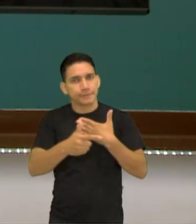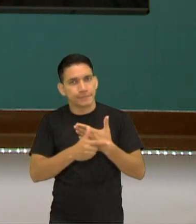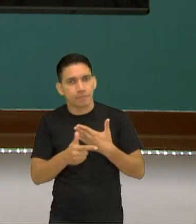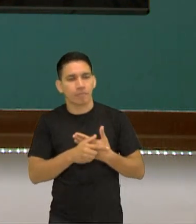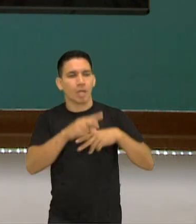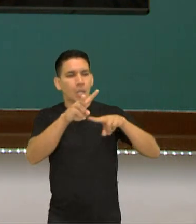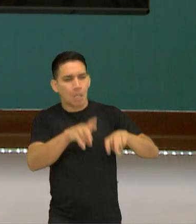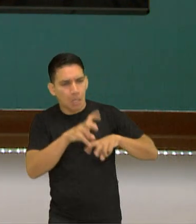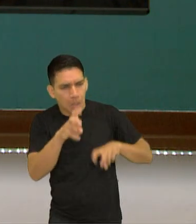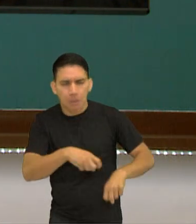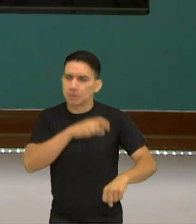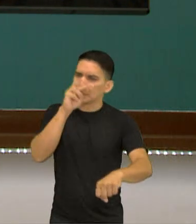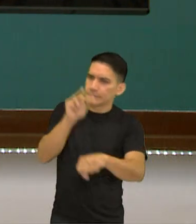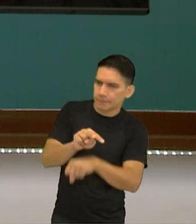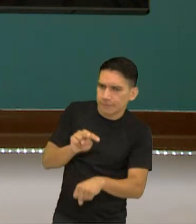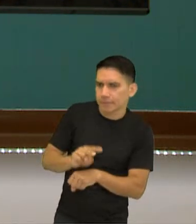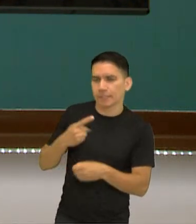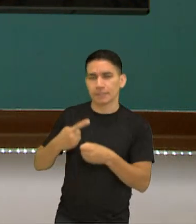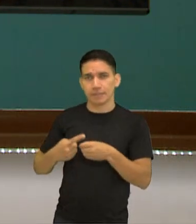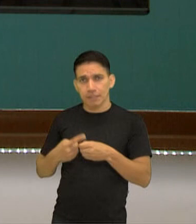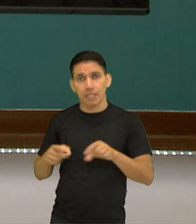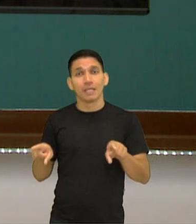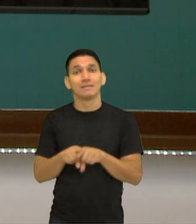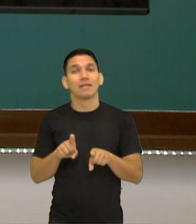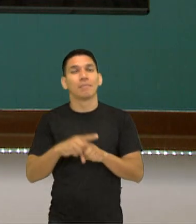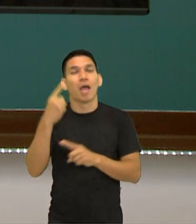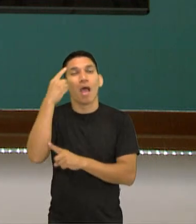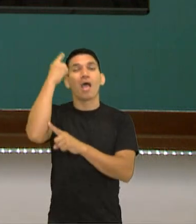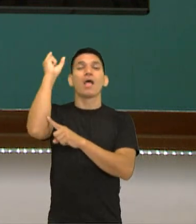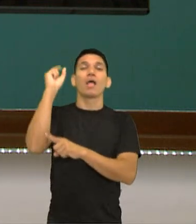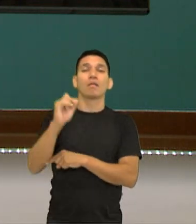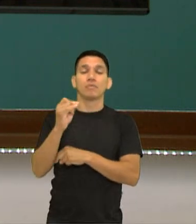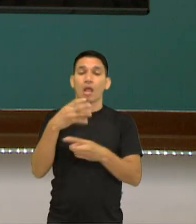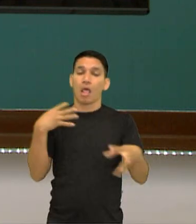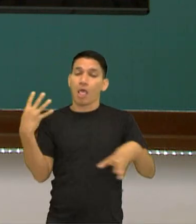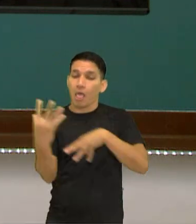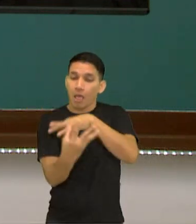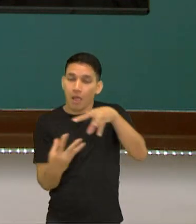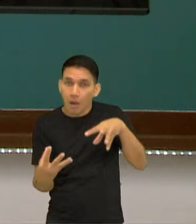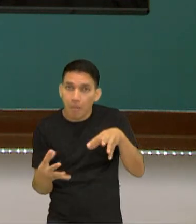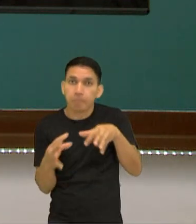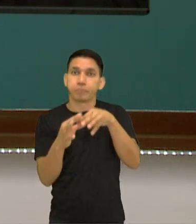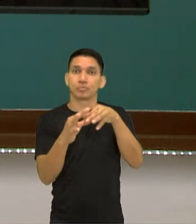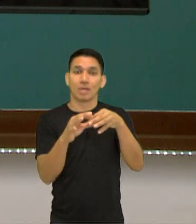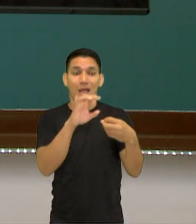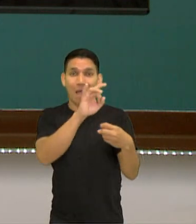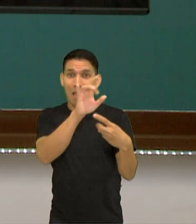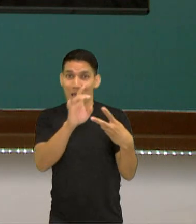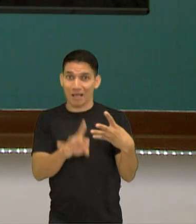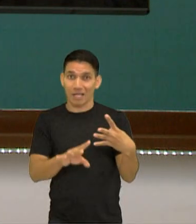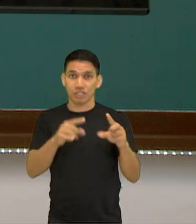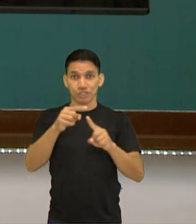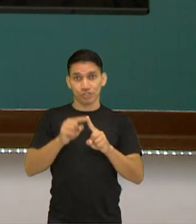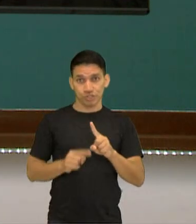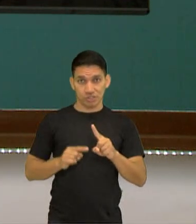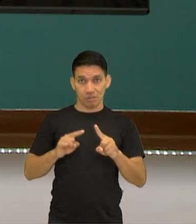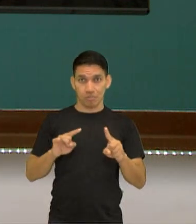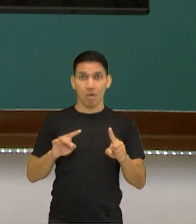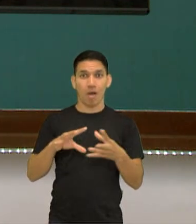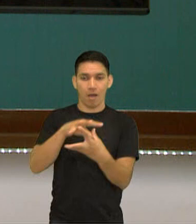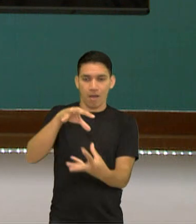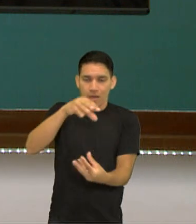produção, guarda da cidade, e a ideia de que a harmonização de cada um desses tipos de alma é o que vai